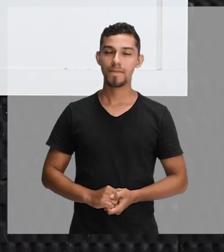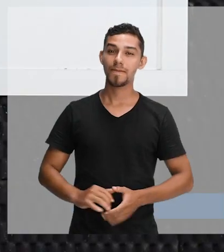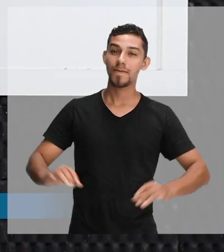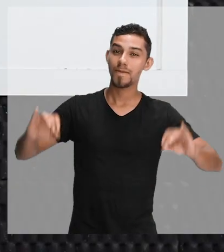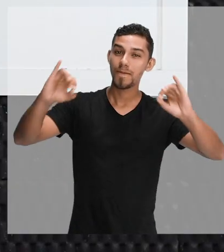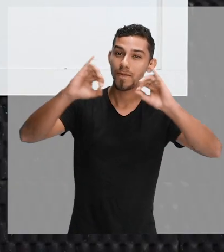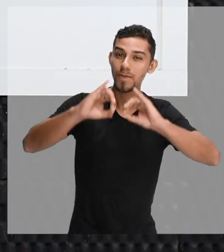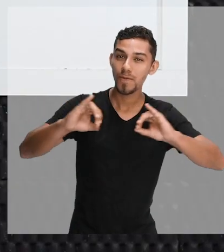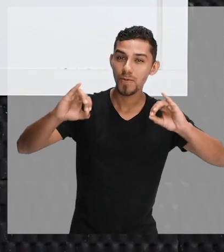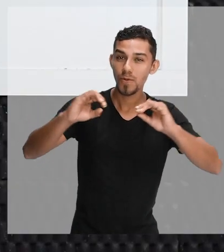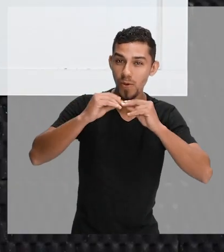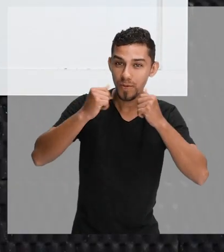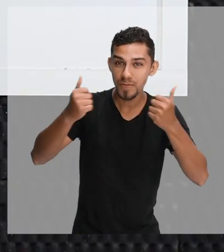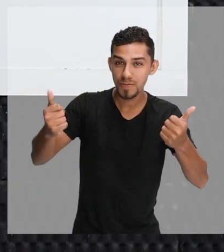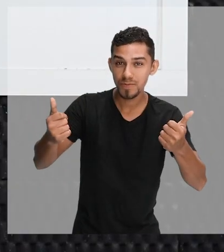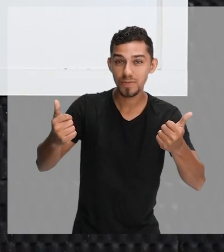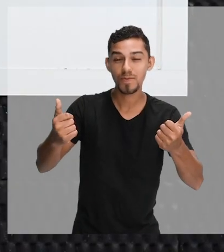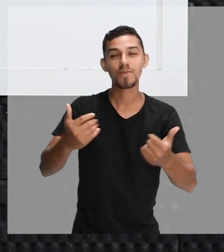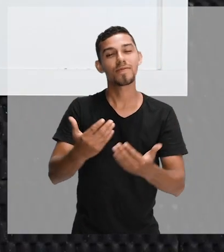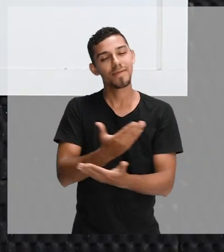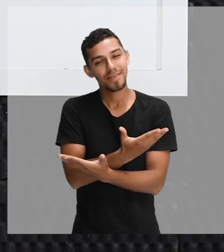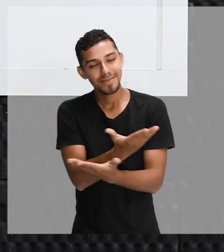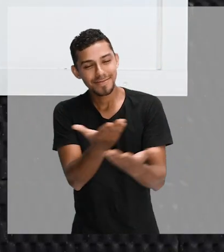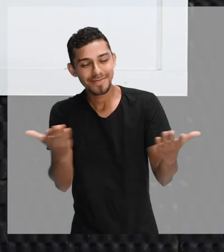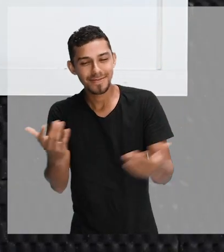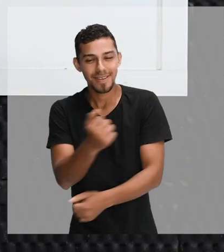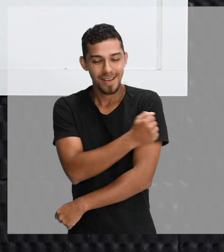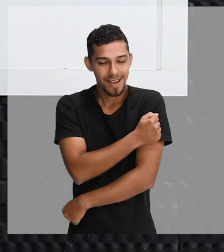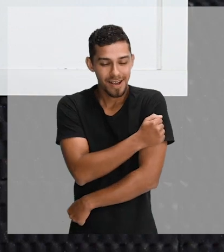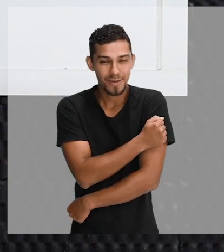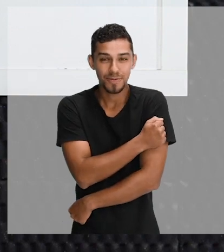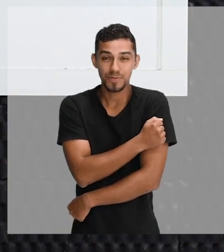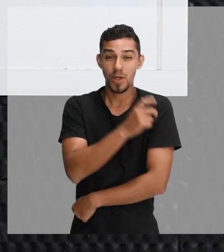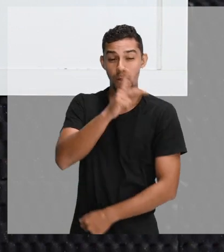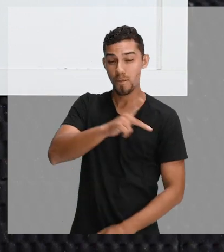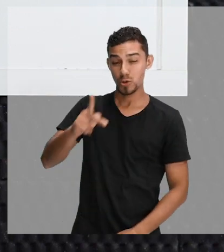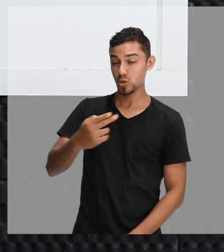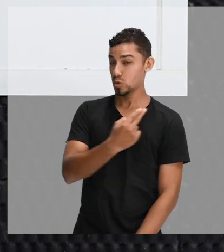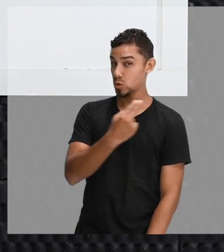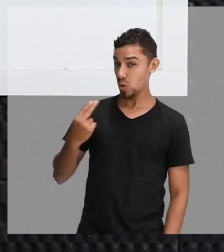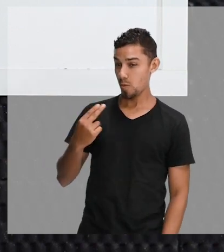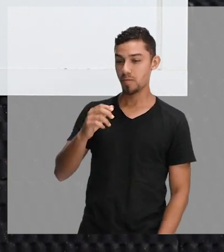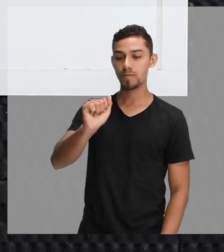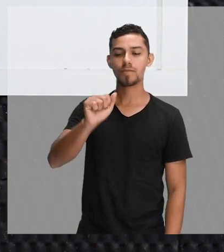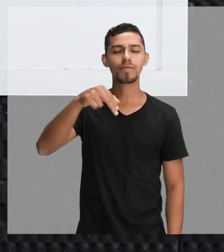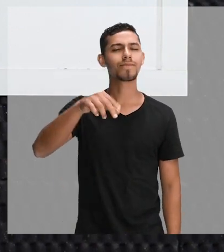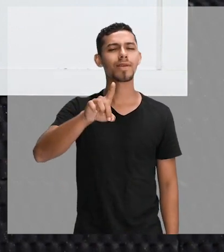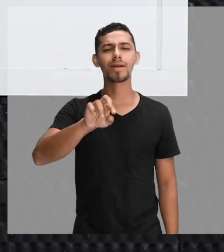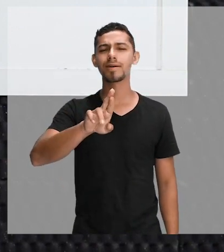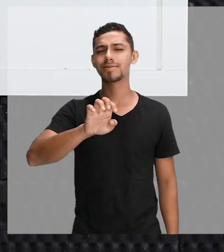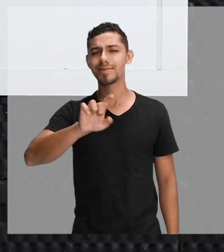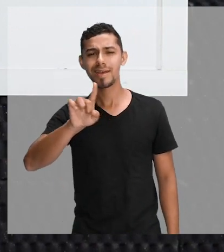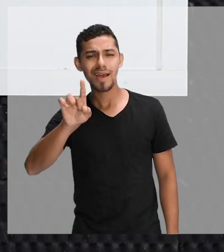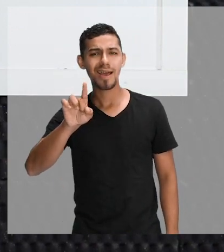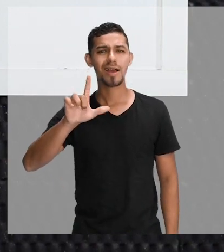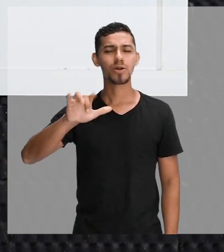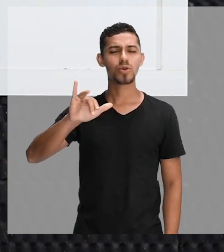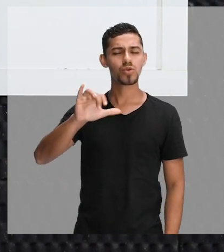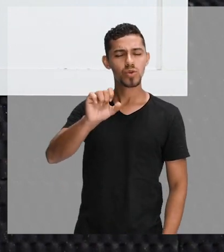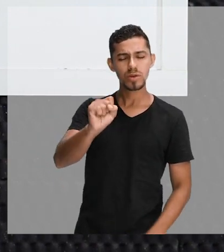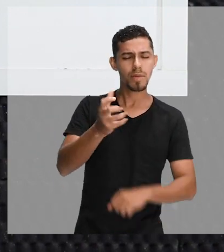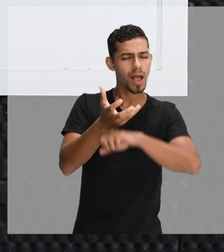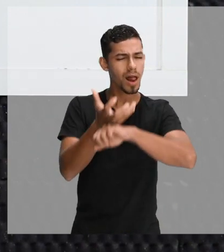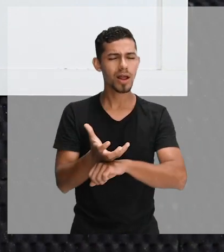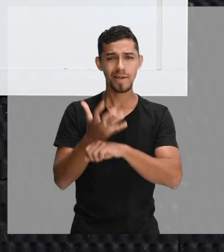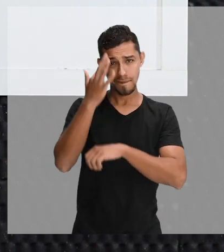Meus queridos alunos, professor André Luiz com vocês, mais uma videoaula aqui de filosofia, preparada aí com muito carinho, muito amor e muito